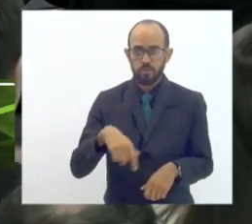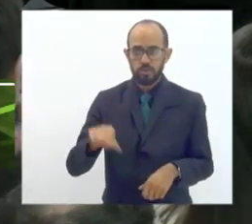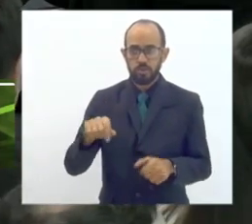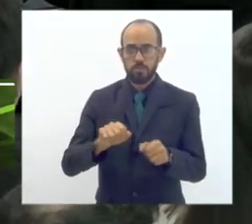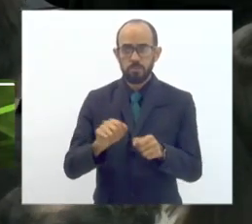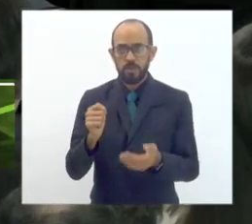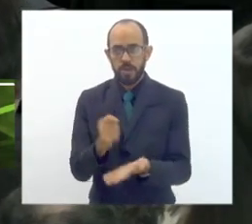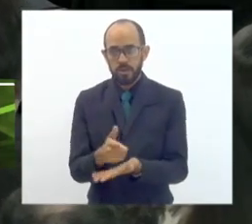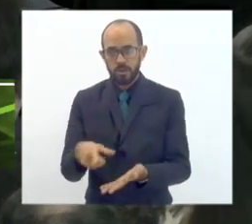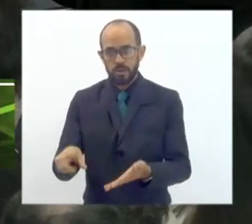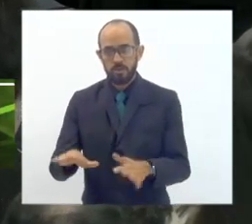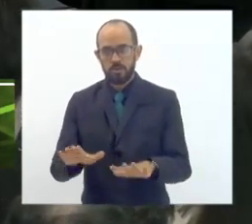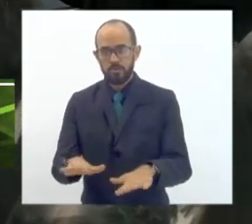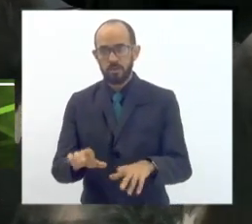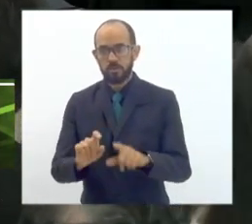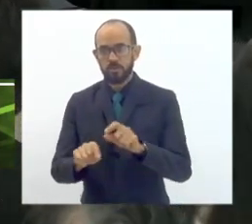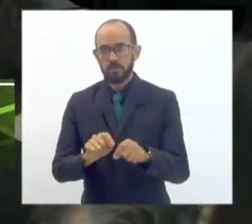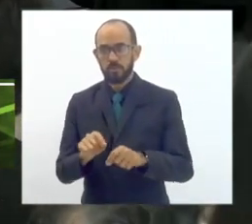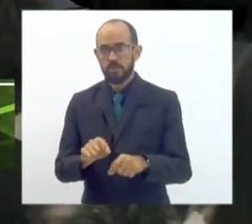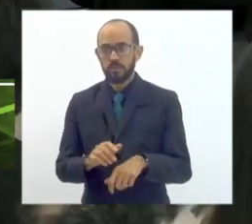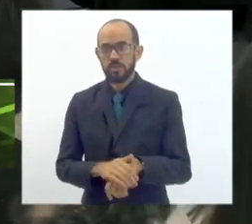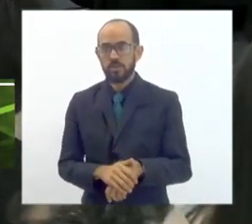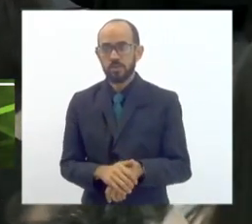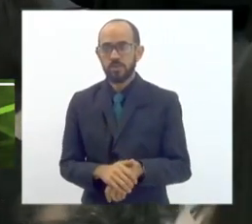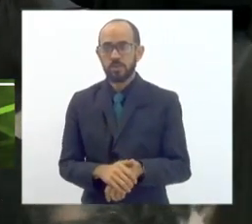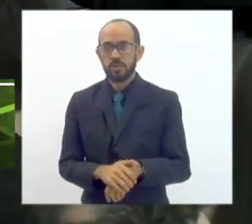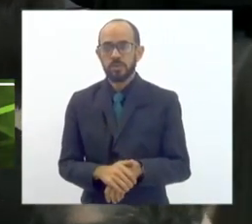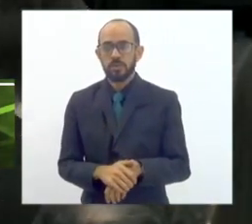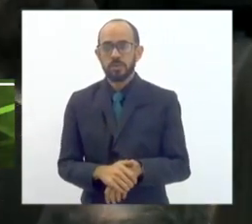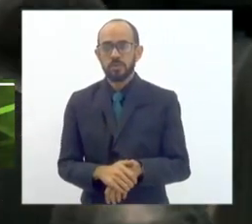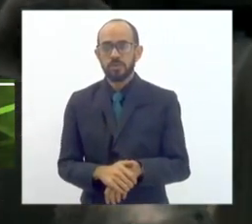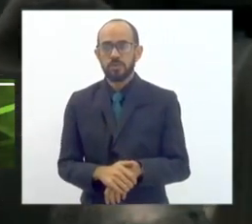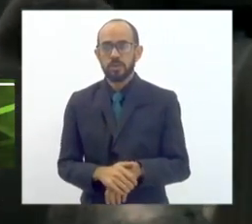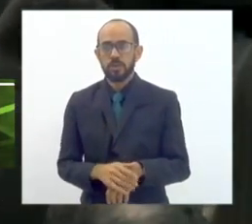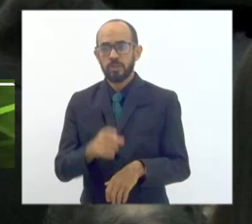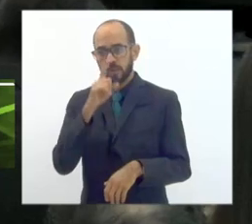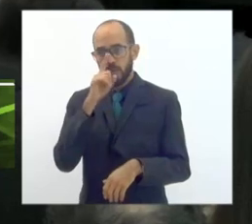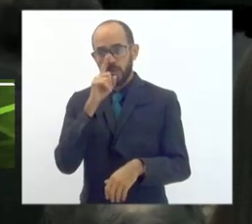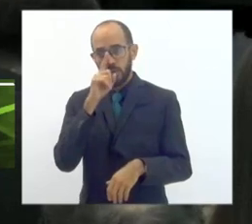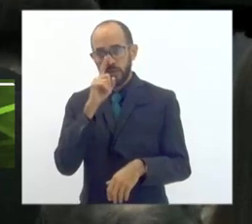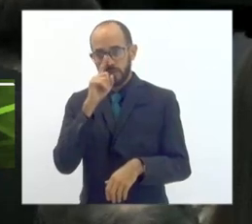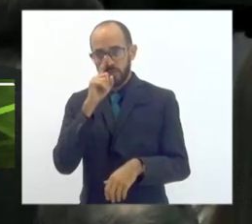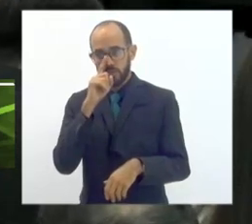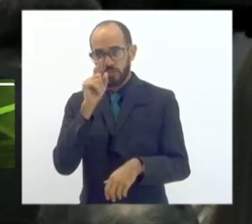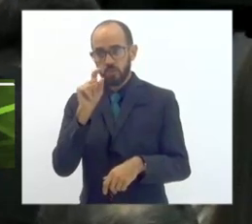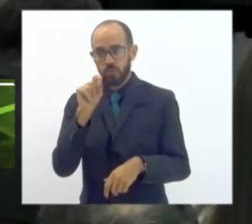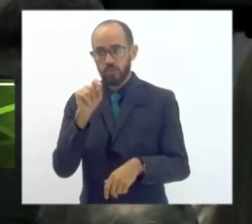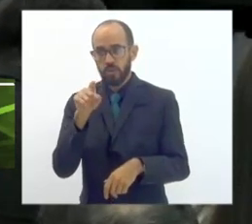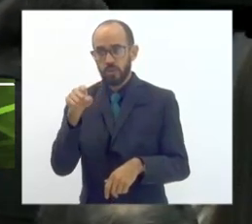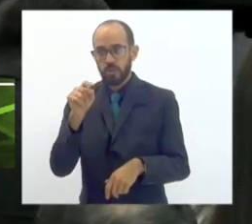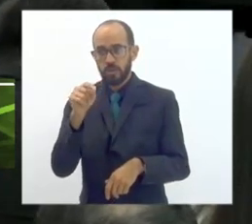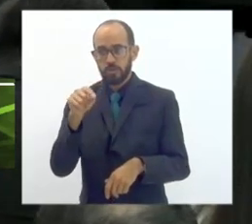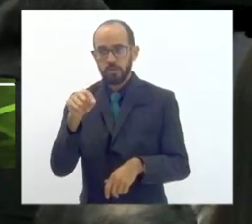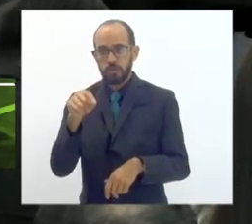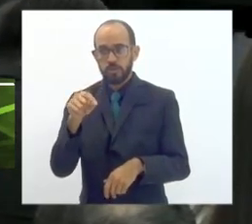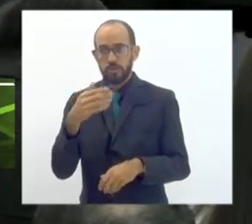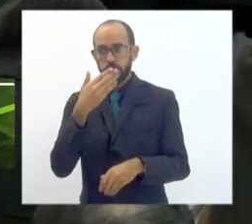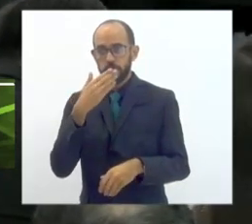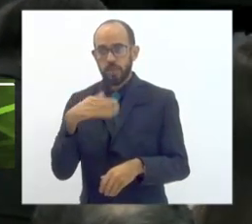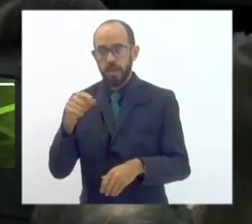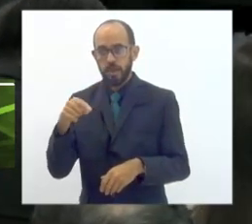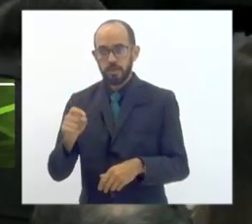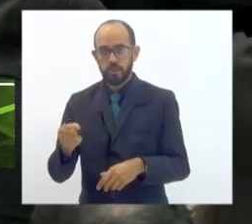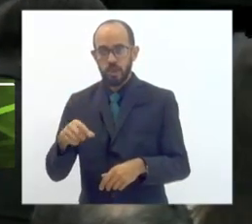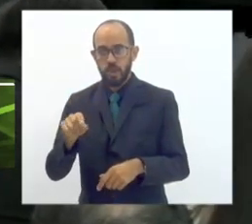outros consórcios estão pagando. Então, com isso, a gente fez o quê? A gente trouxe os prestadores que não queriam